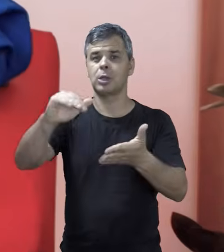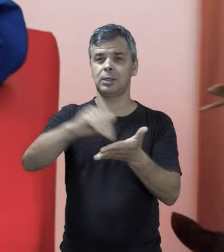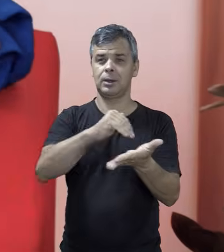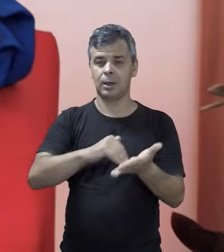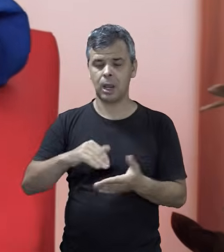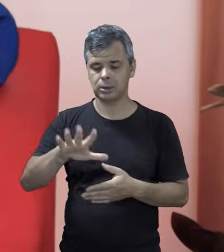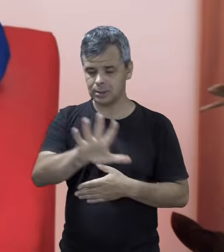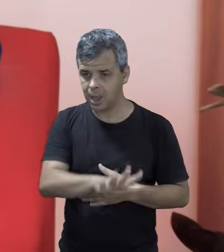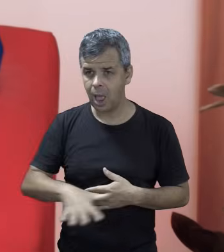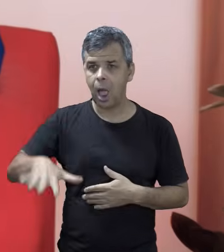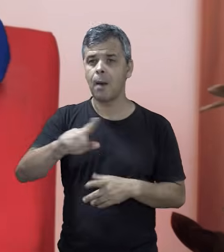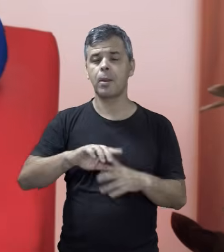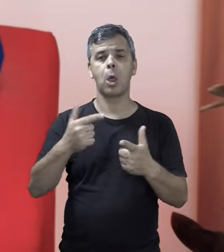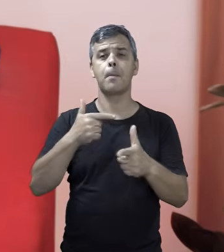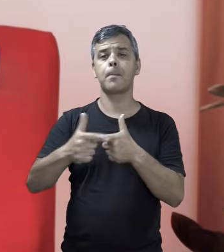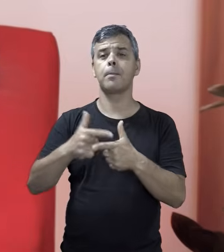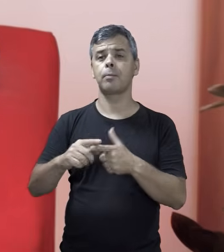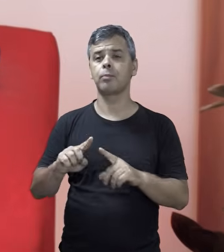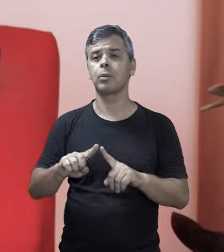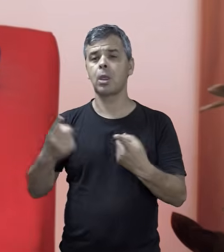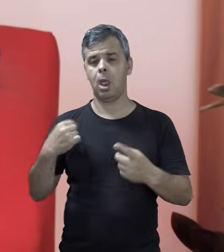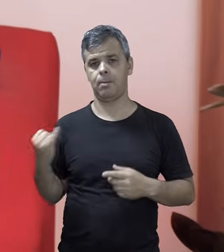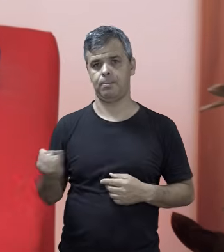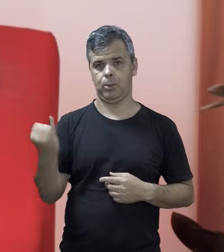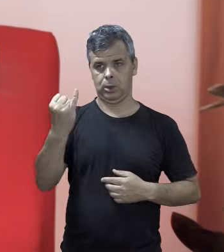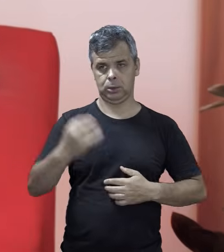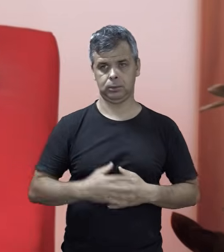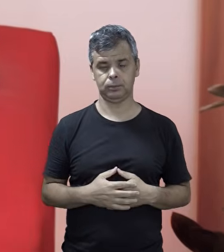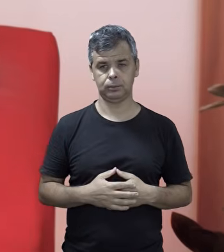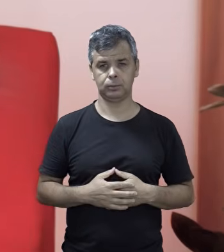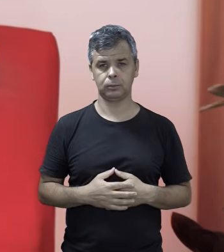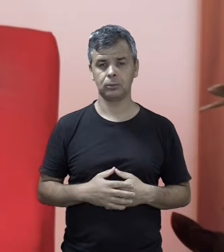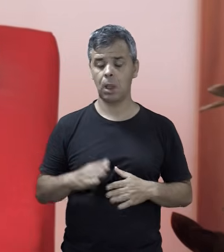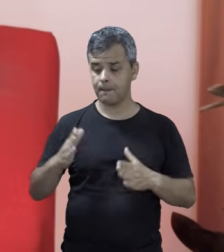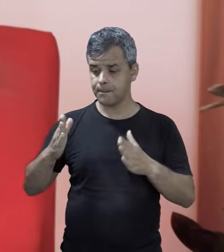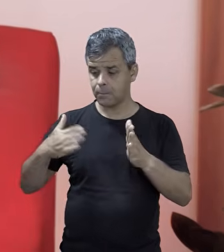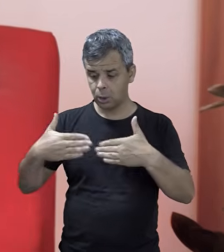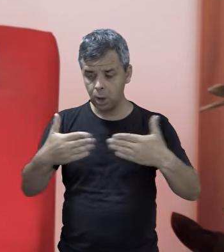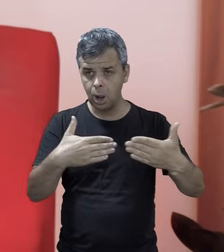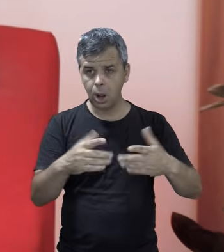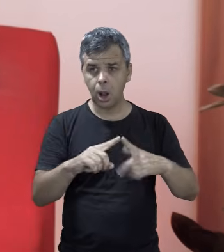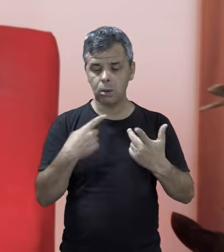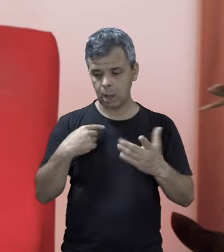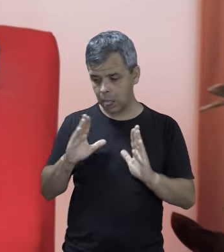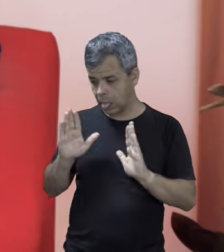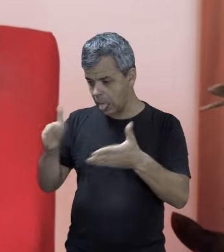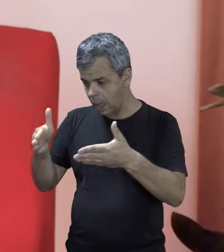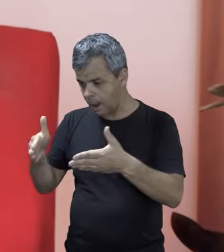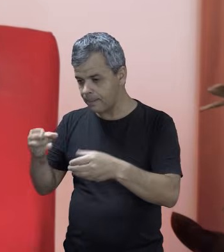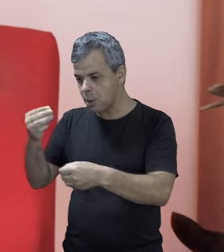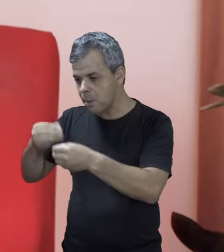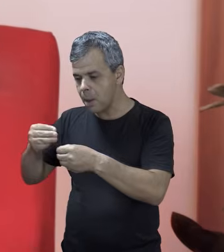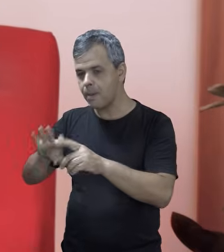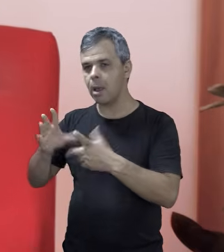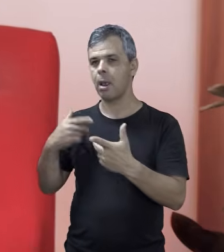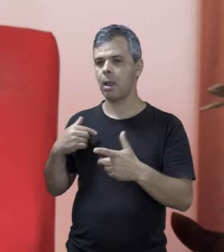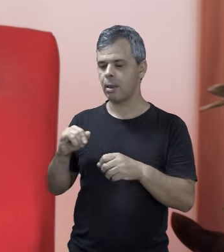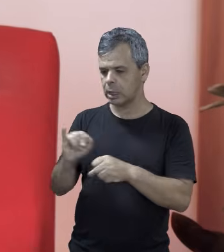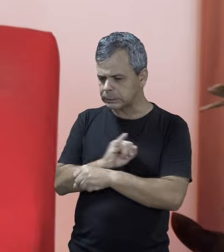secretarias setoriais, para não ter problema, é super importante. É um diálogo que é na ponta, mas é preciso ter